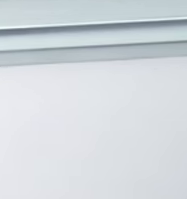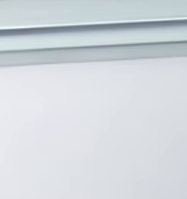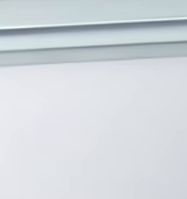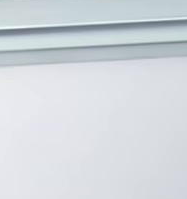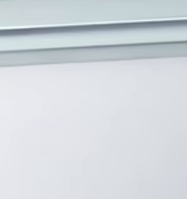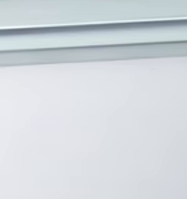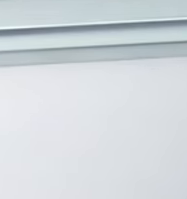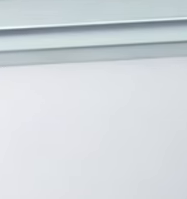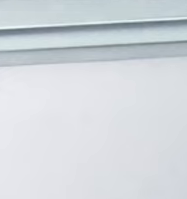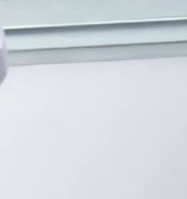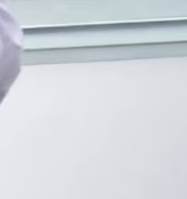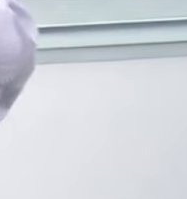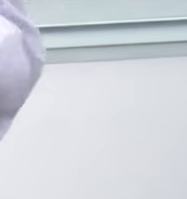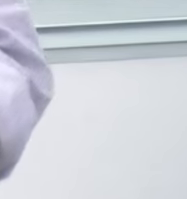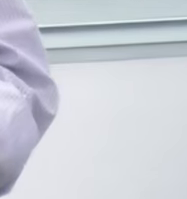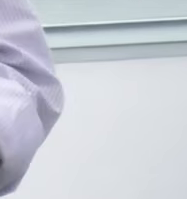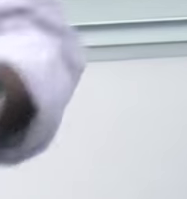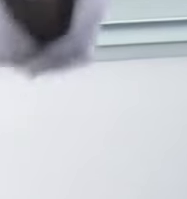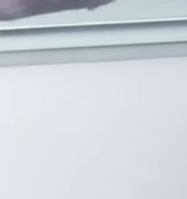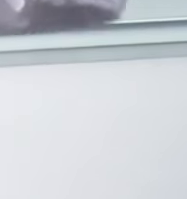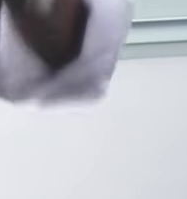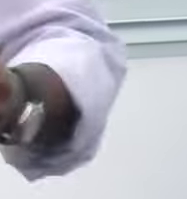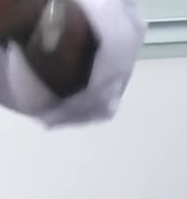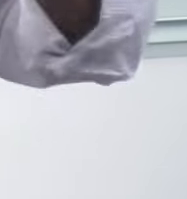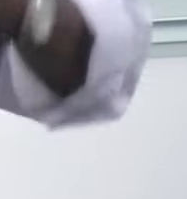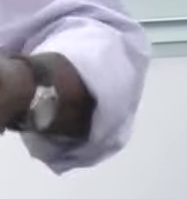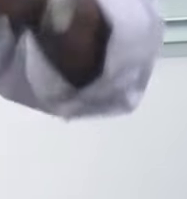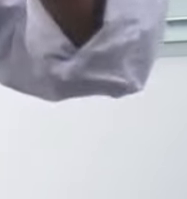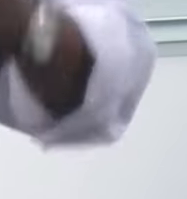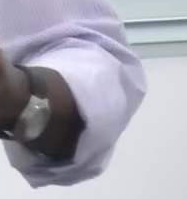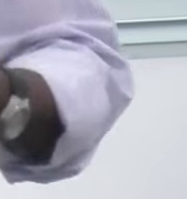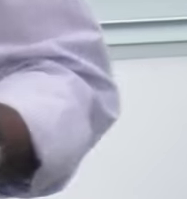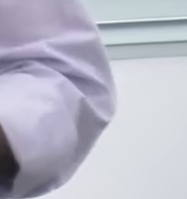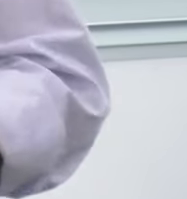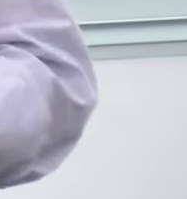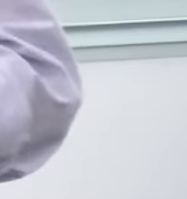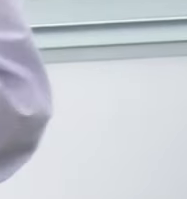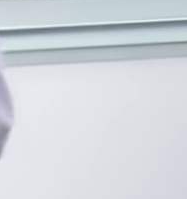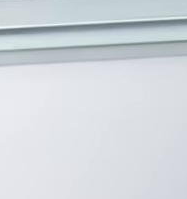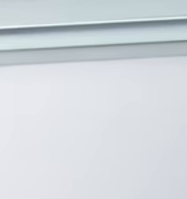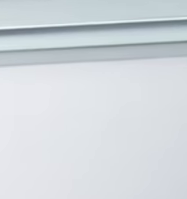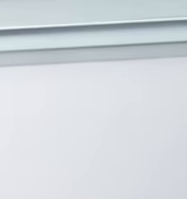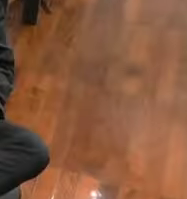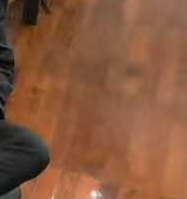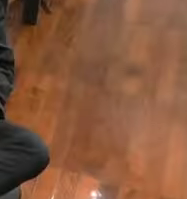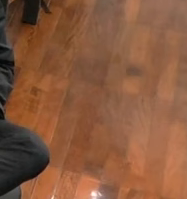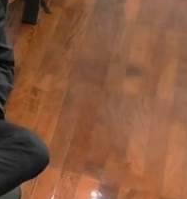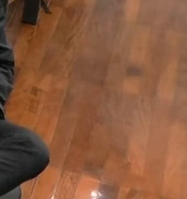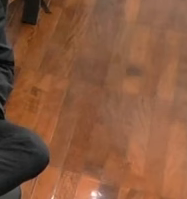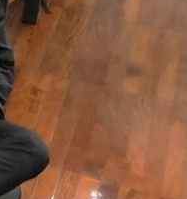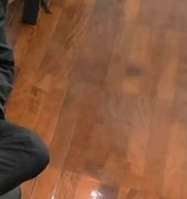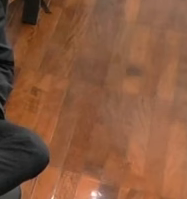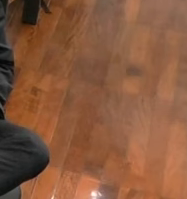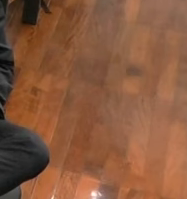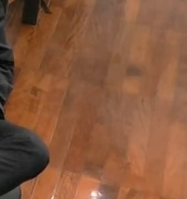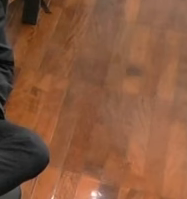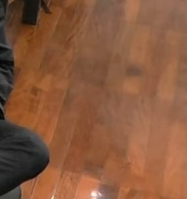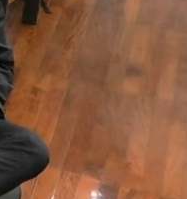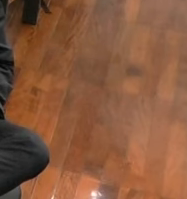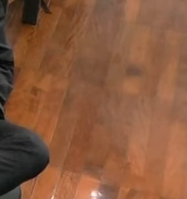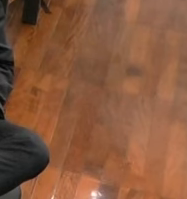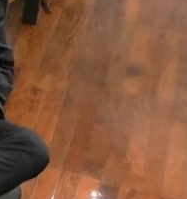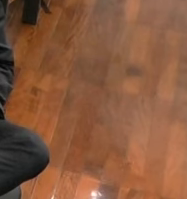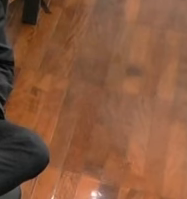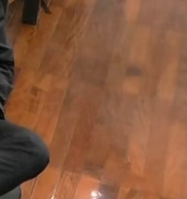uma cortina de fumaça numa questão que é muito mais grave, que é a perda de memória técnica das empresas. Isso vale para a Enel e vale para a